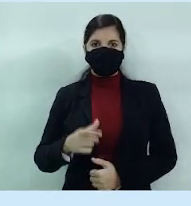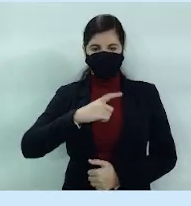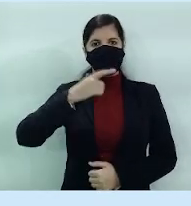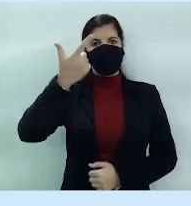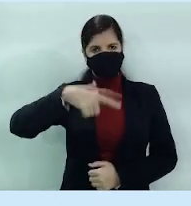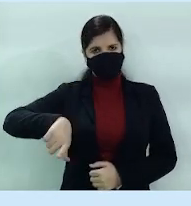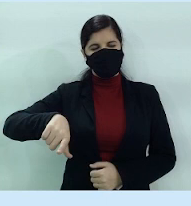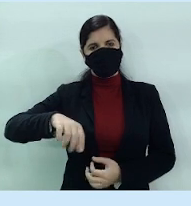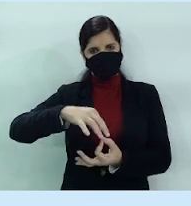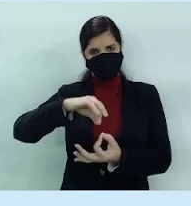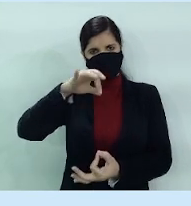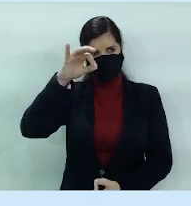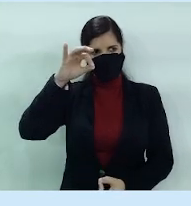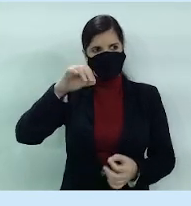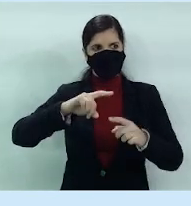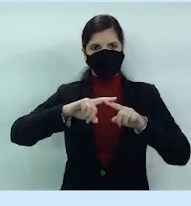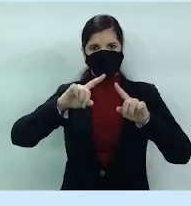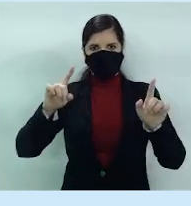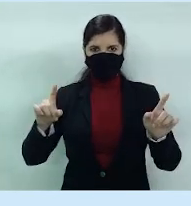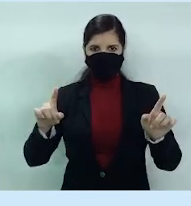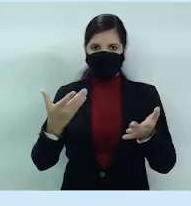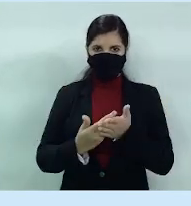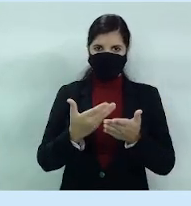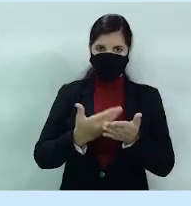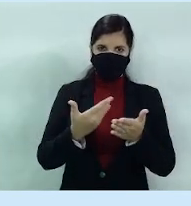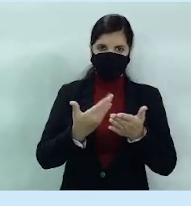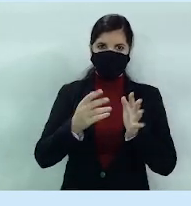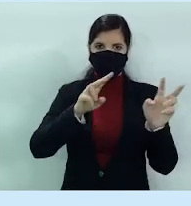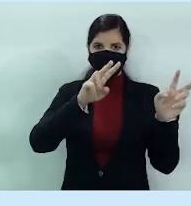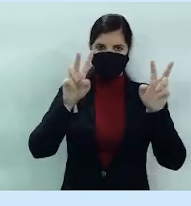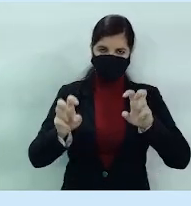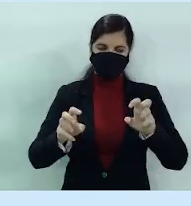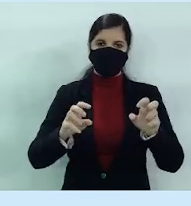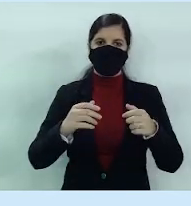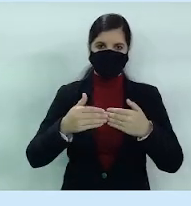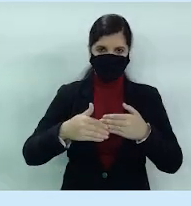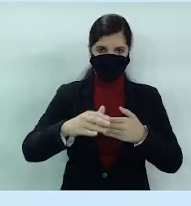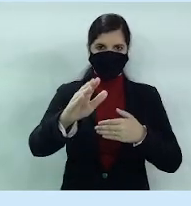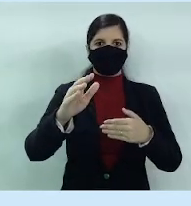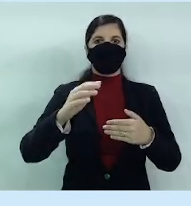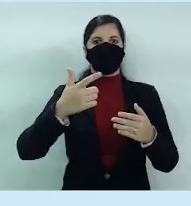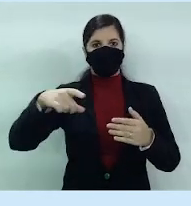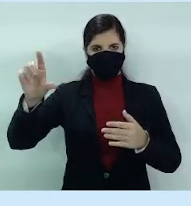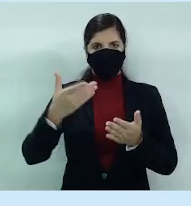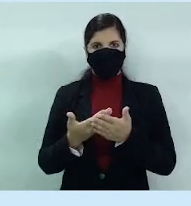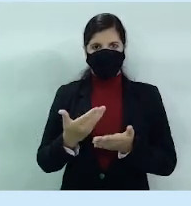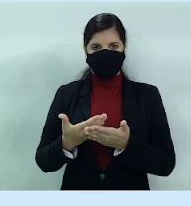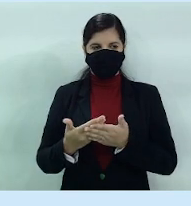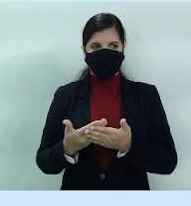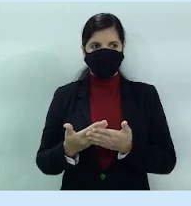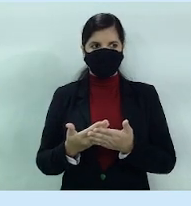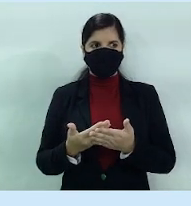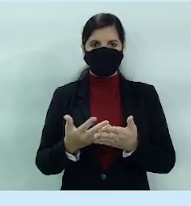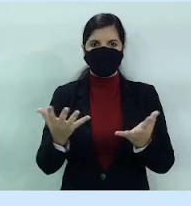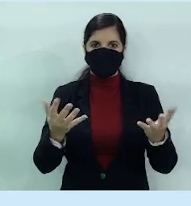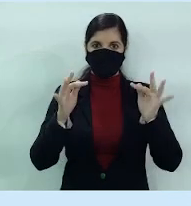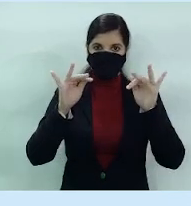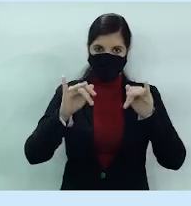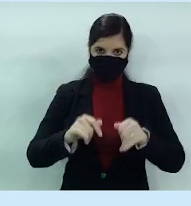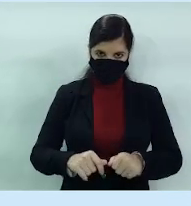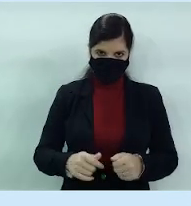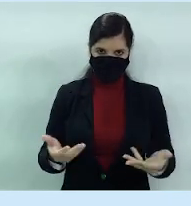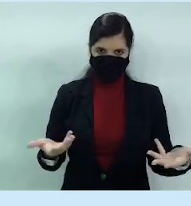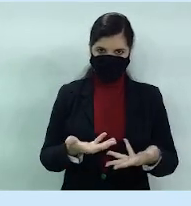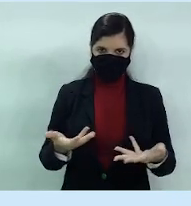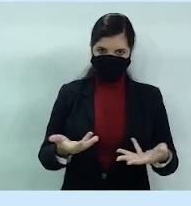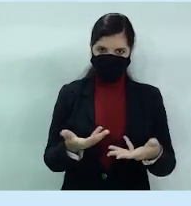coisas aí para a gente ver, mas essa aula, esse tema ainda vai acontecer durante outras aulas. E aí ficamos por